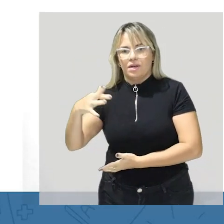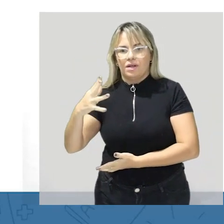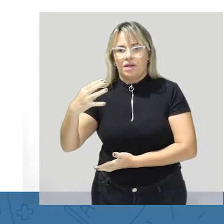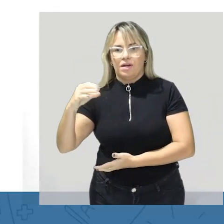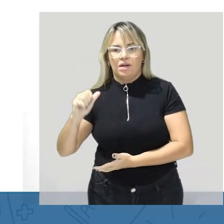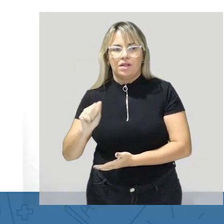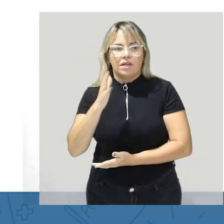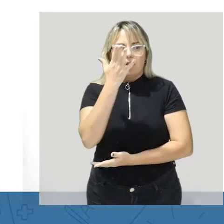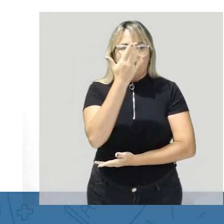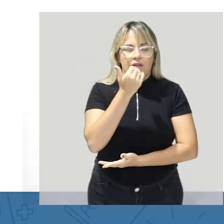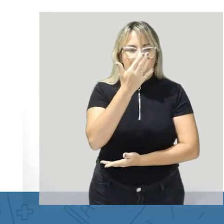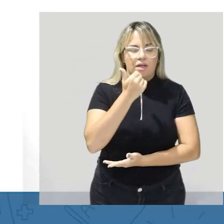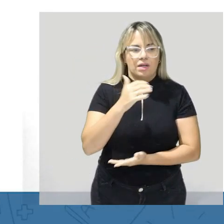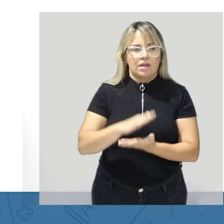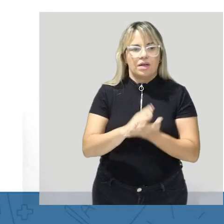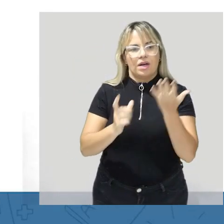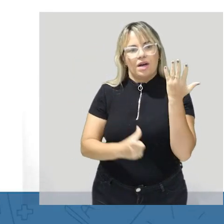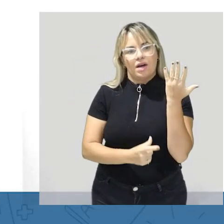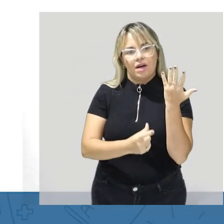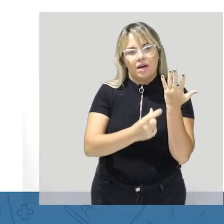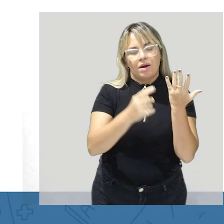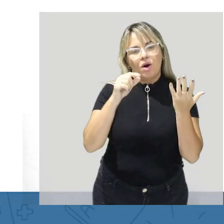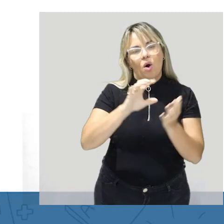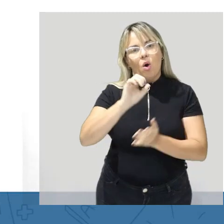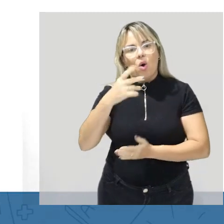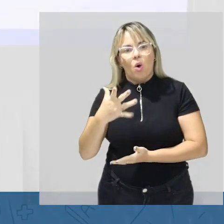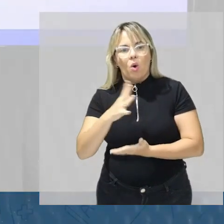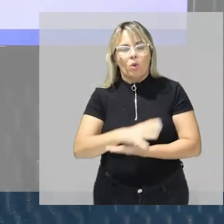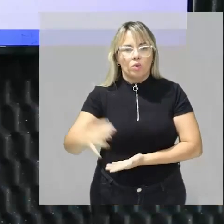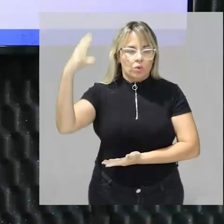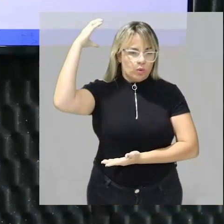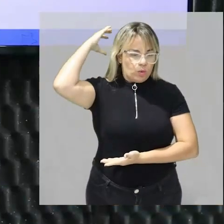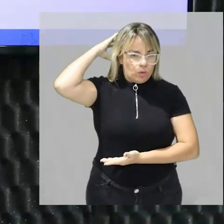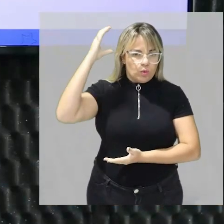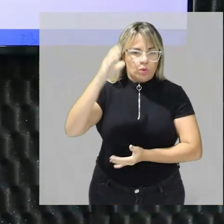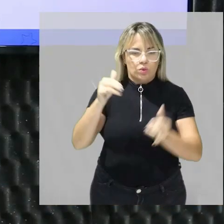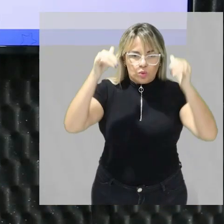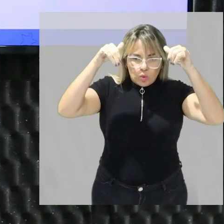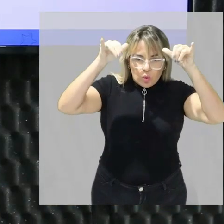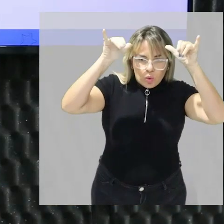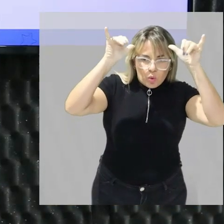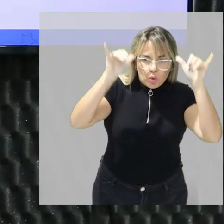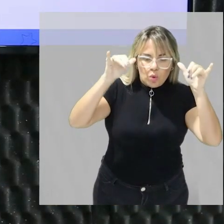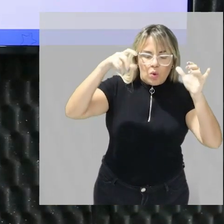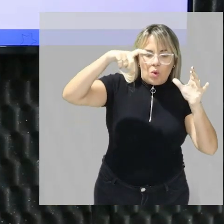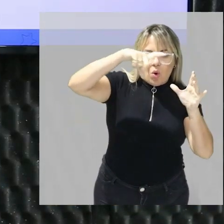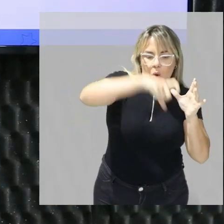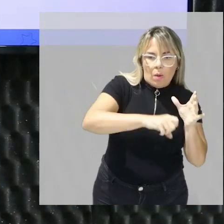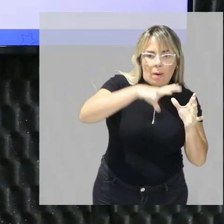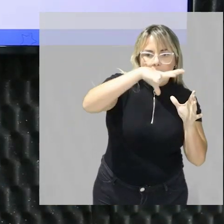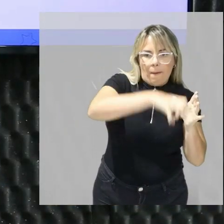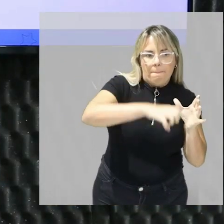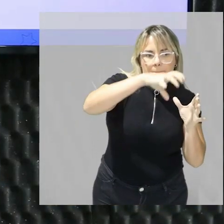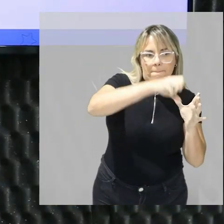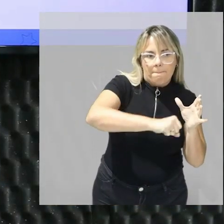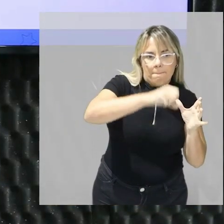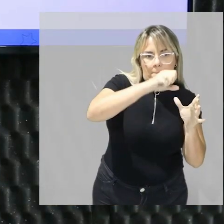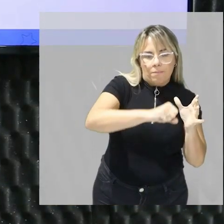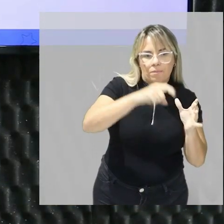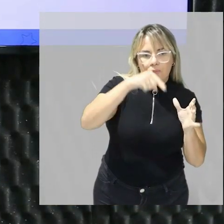outros parasitas que vivem no dorso dos búfalos, com isso livrando o animal desses